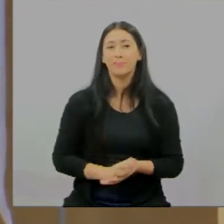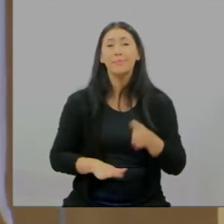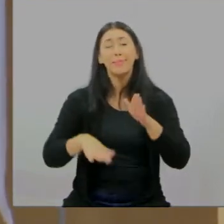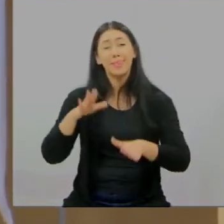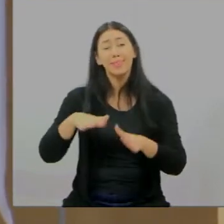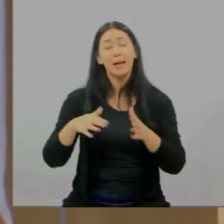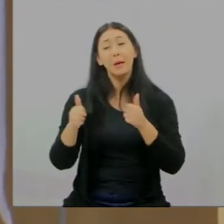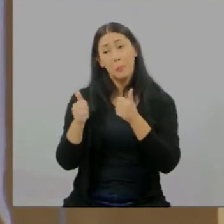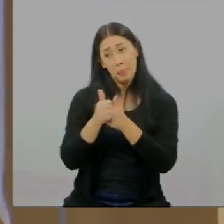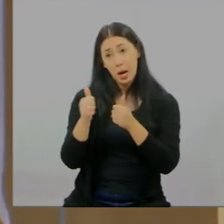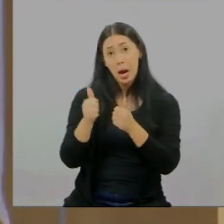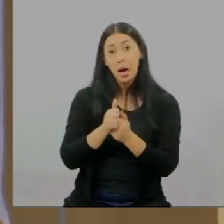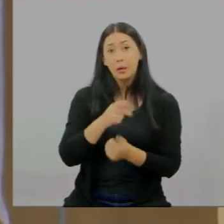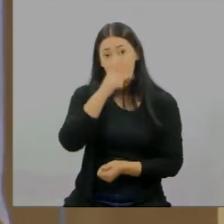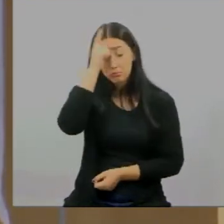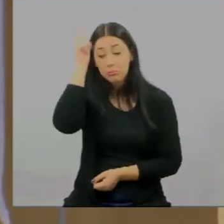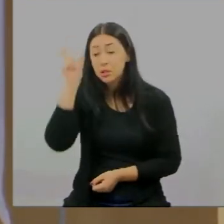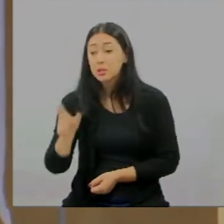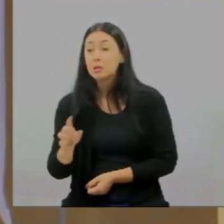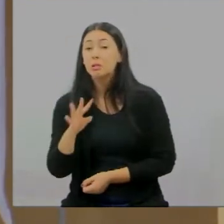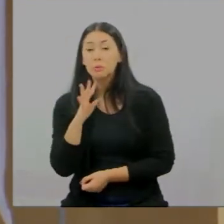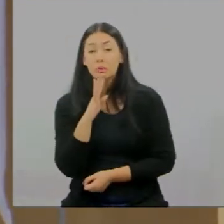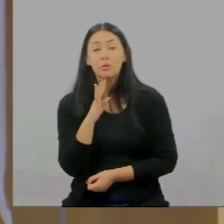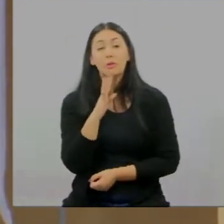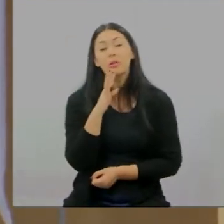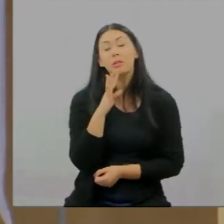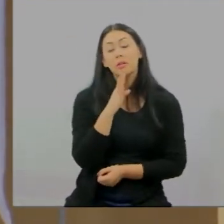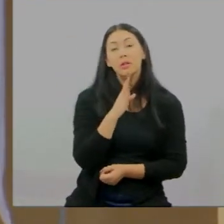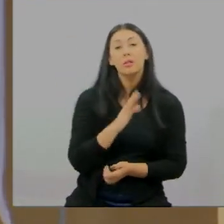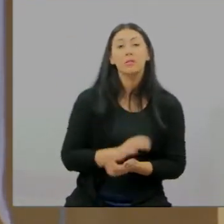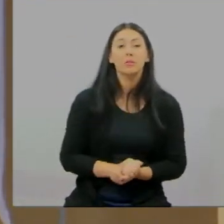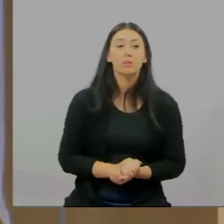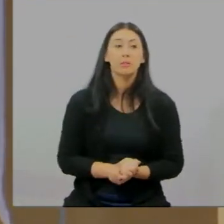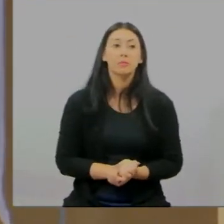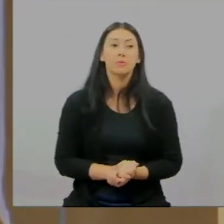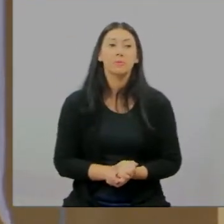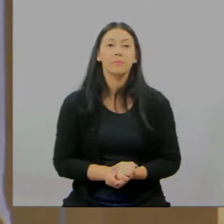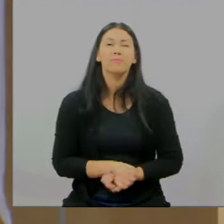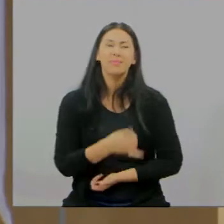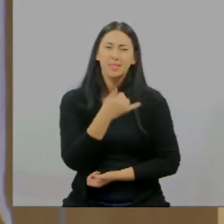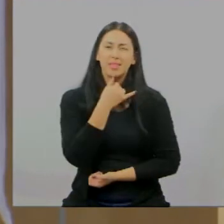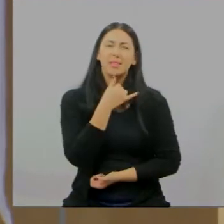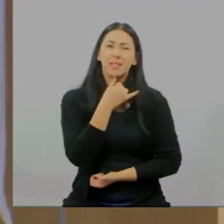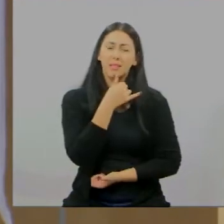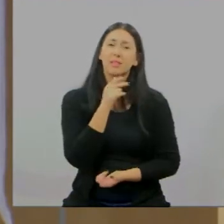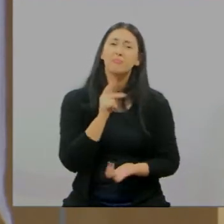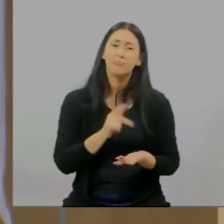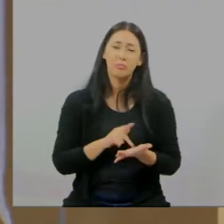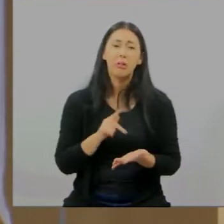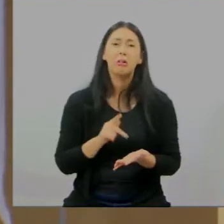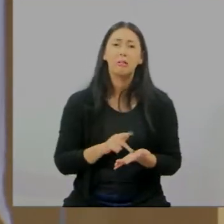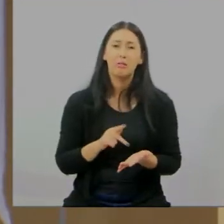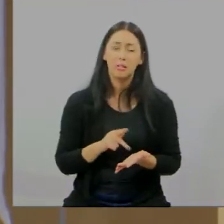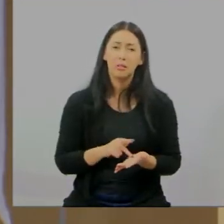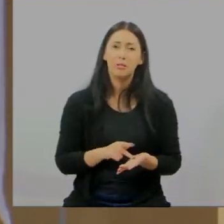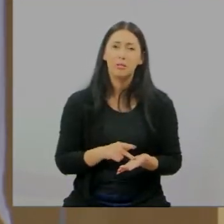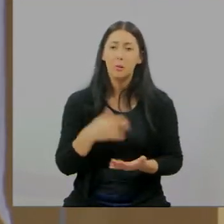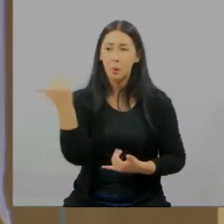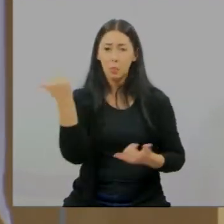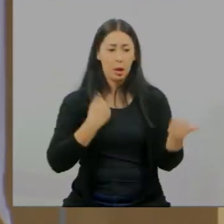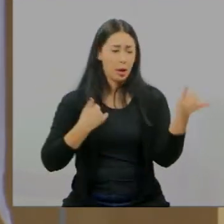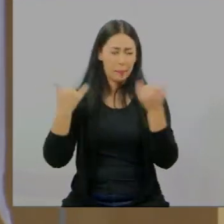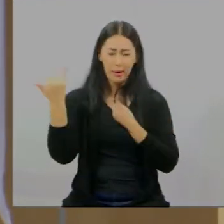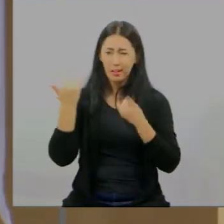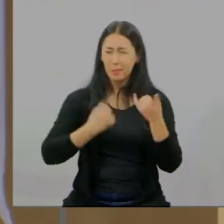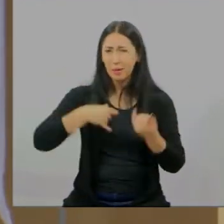da gente, da comunidade. Então está muito triste, gente, aguentar essas notícias todo